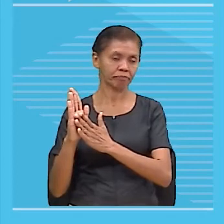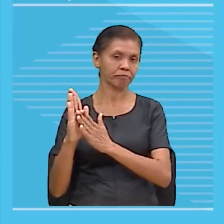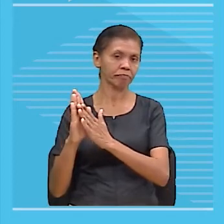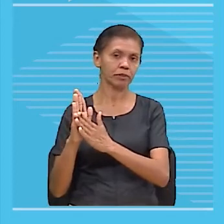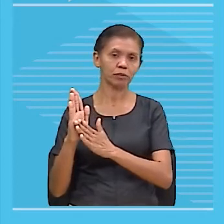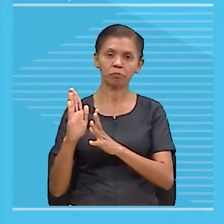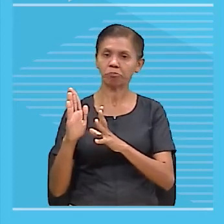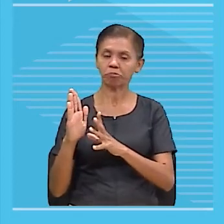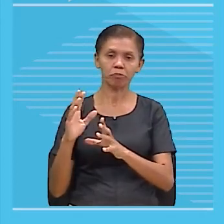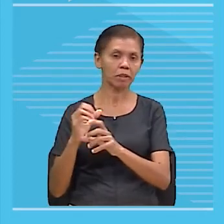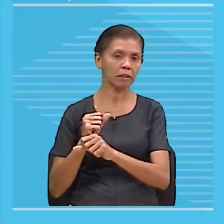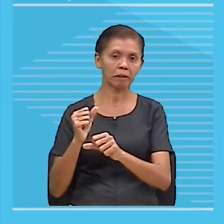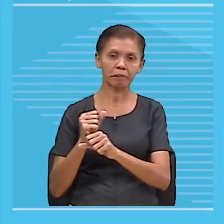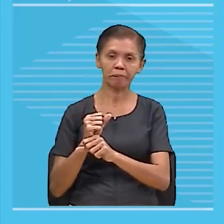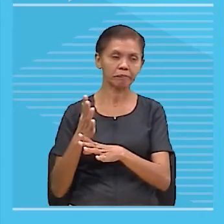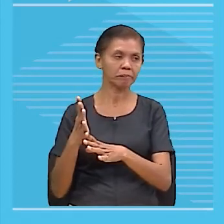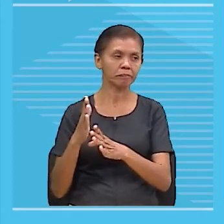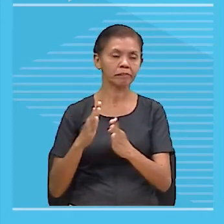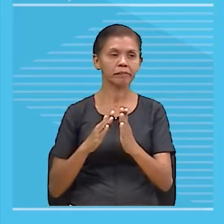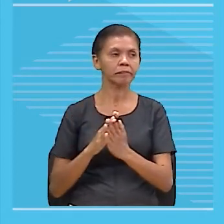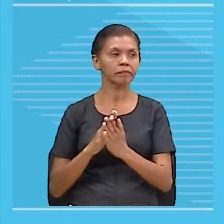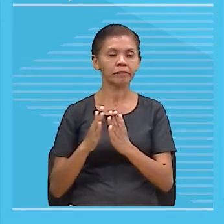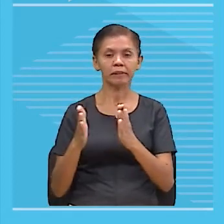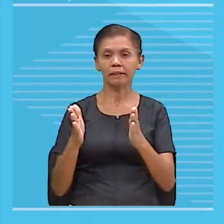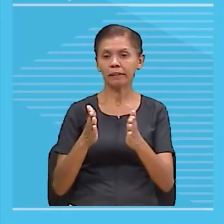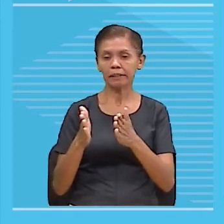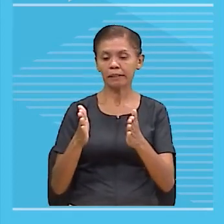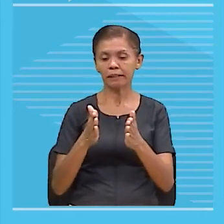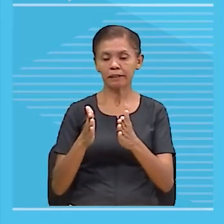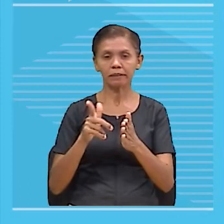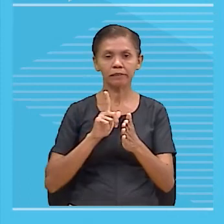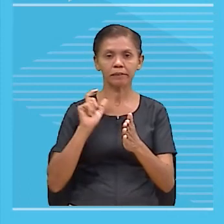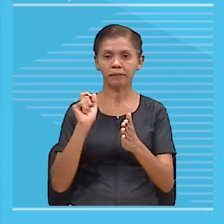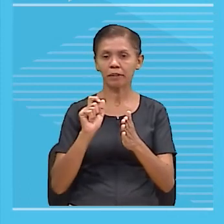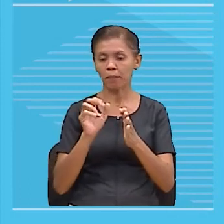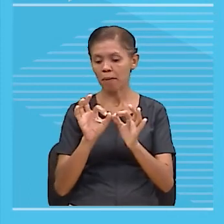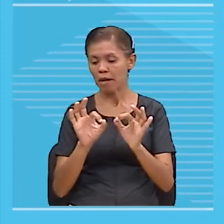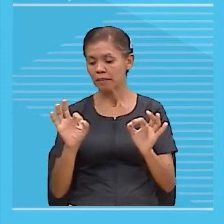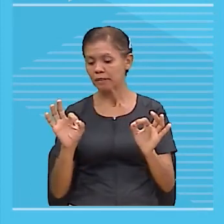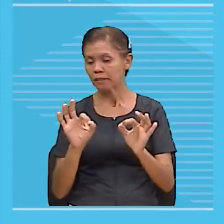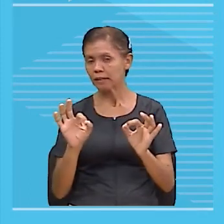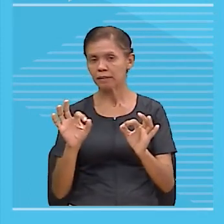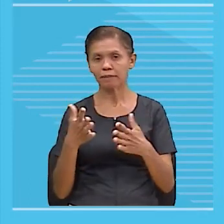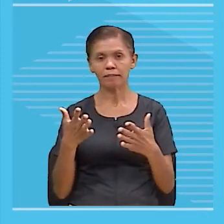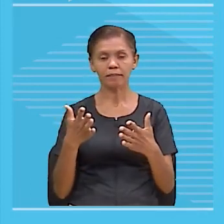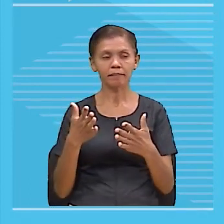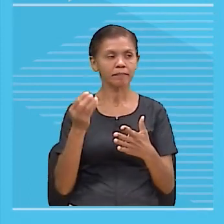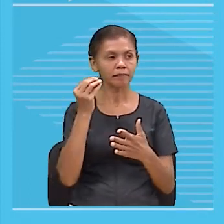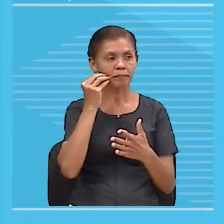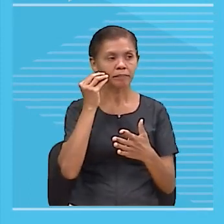dimensão, ok? E entre essas placas eu também tenho uma distância. Então vamos